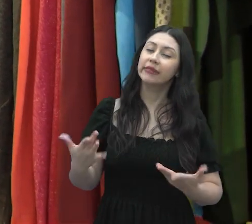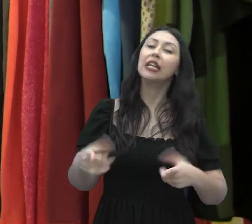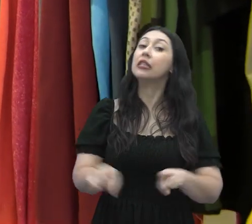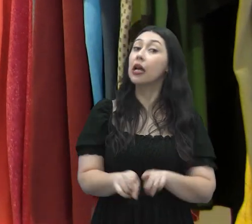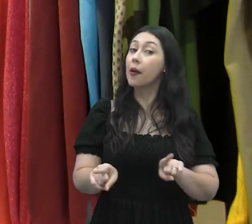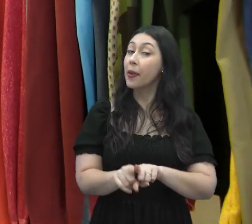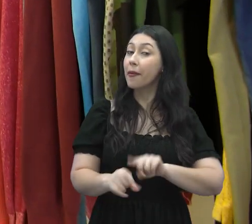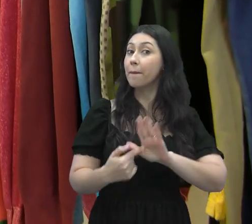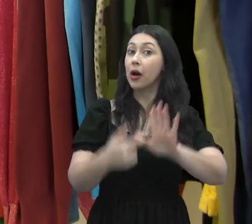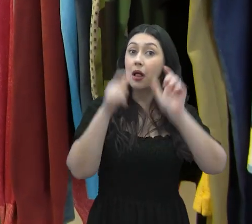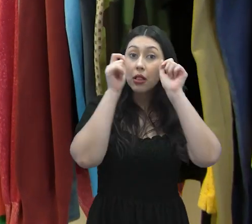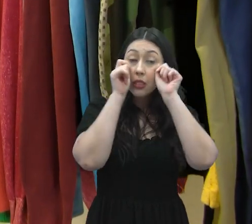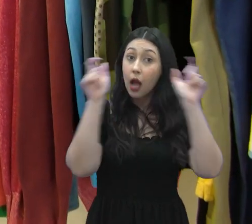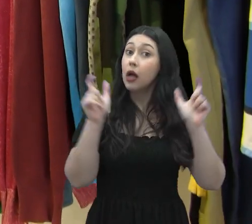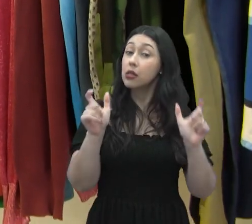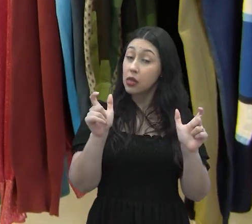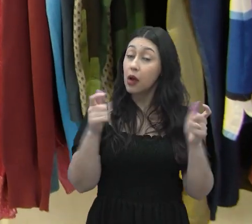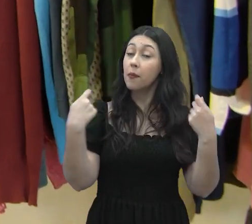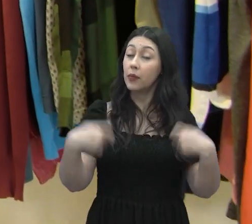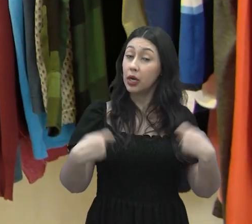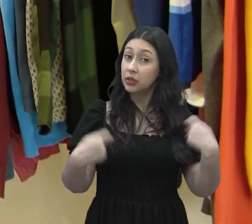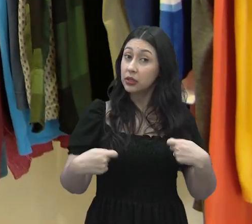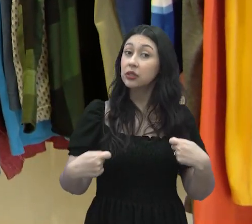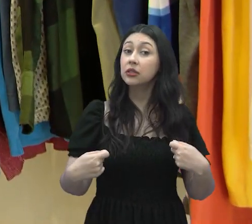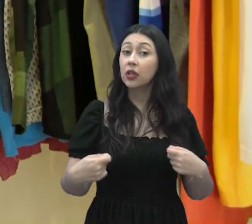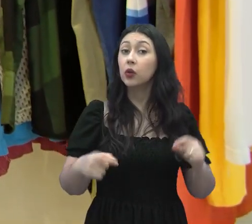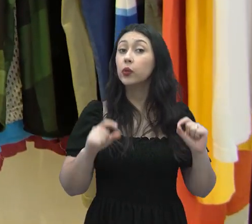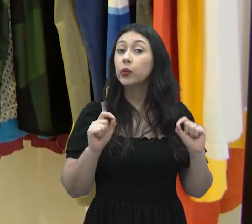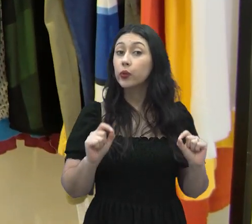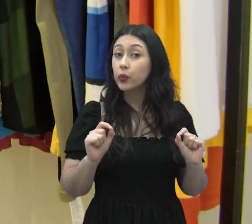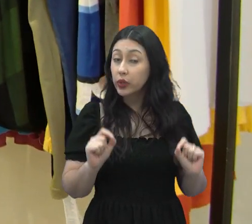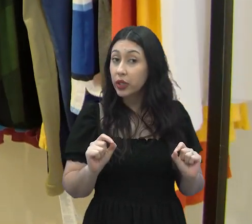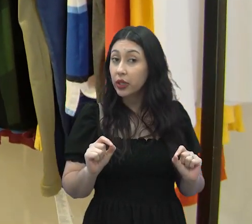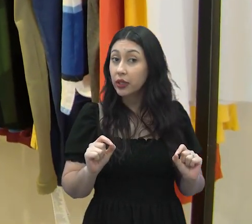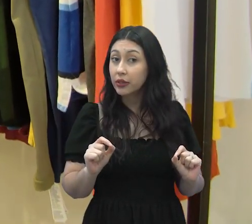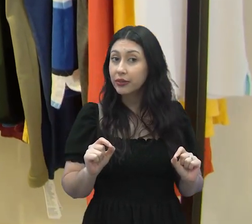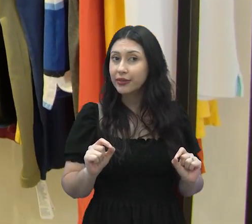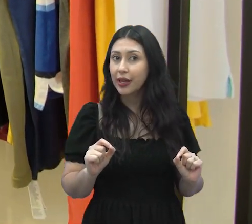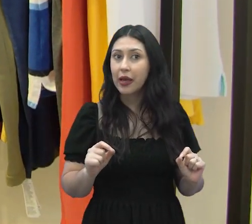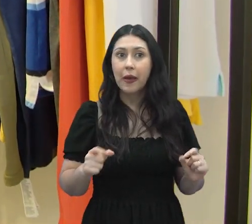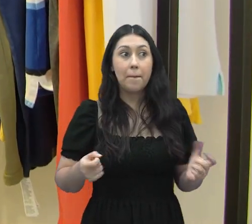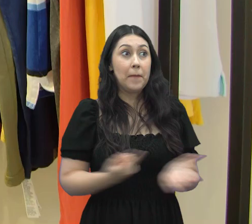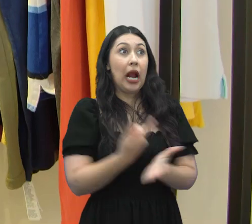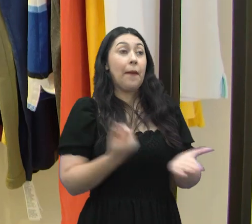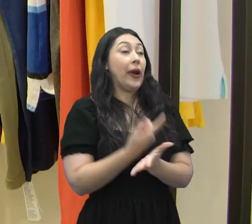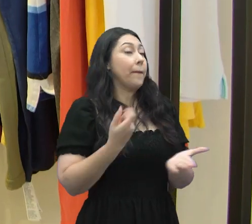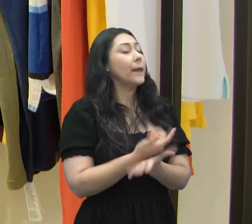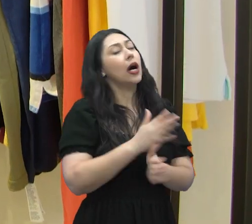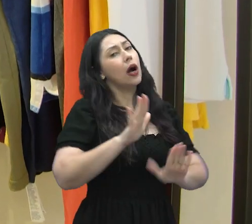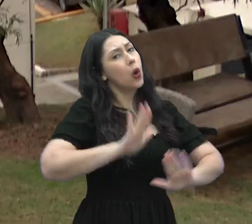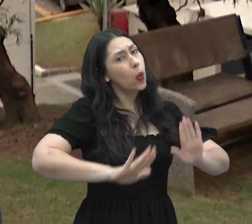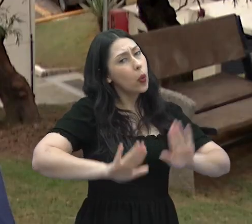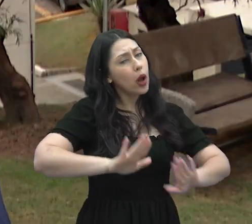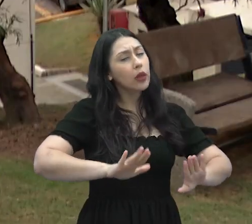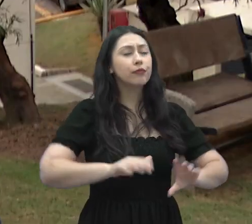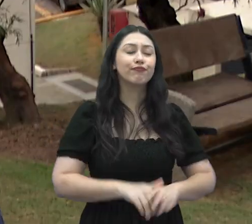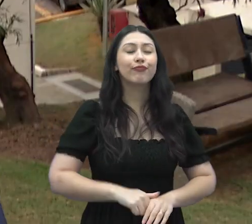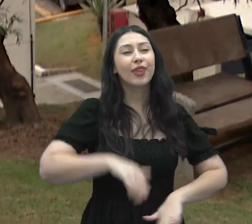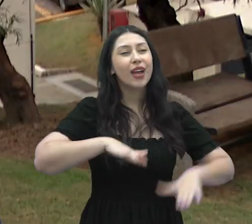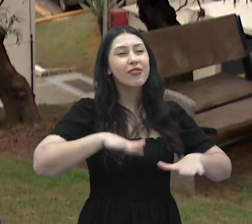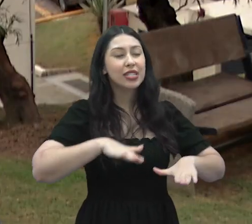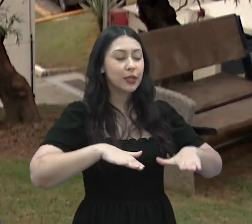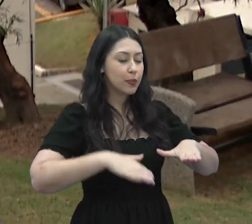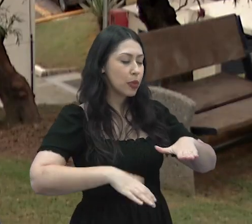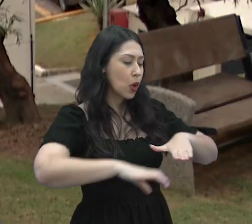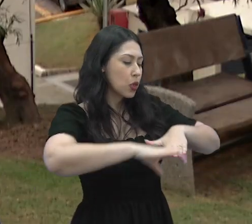Isso também acende um alerta que é feito pelos especialistas sobre outra tática, a do não consumo. Muitas vezes você